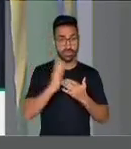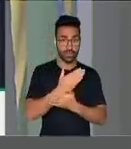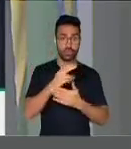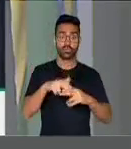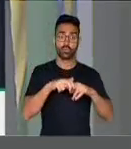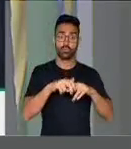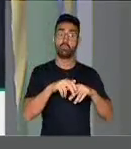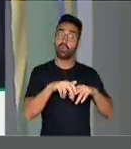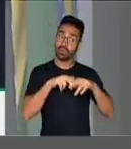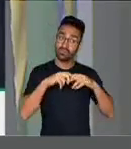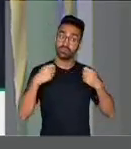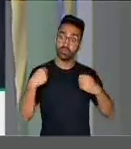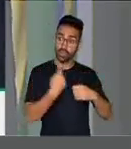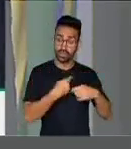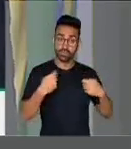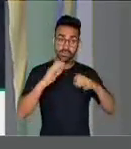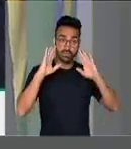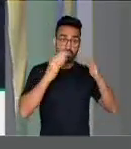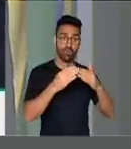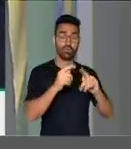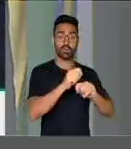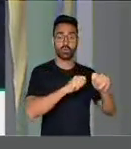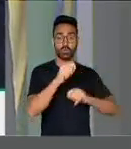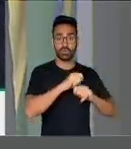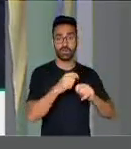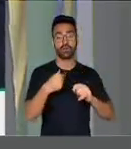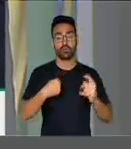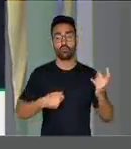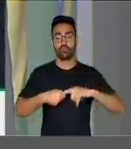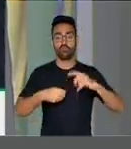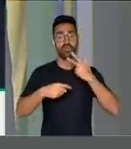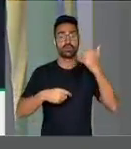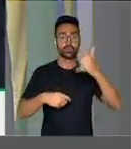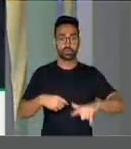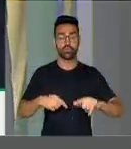por isso que eu estou aqui. Vou voltar a falar...